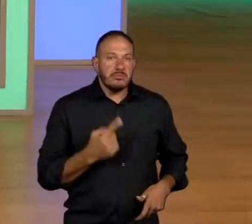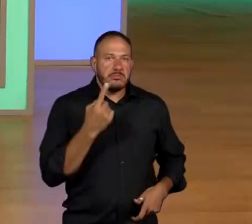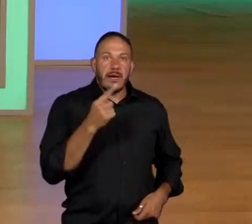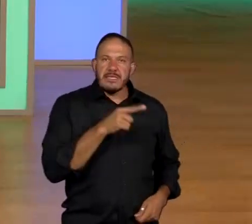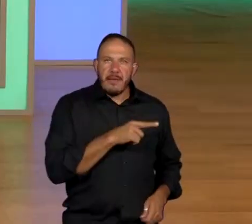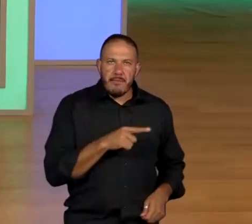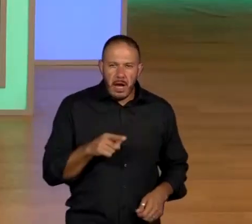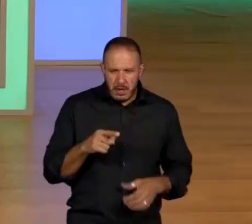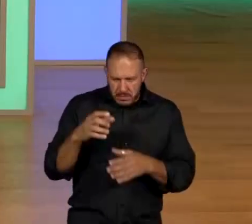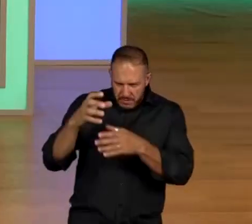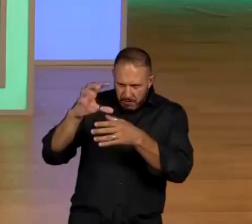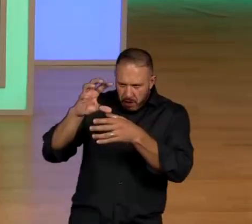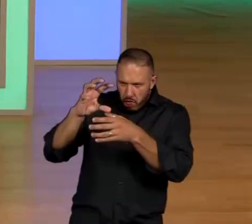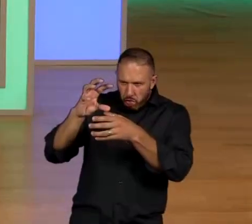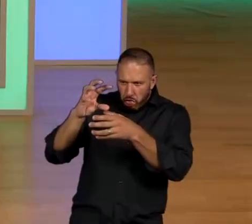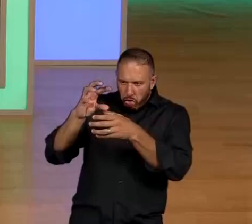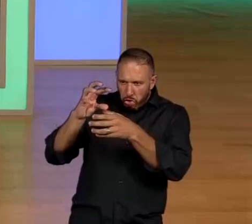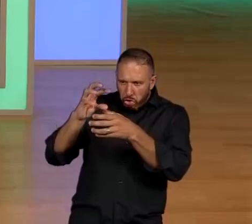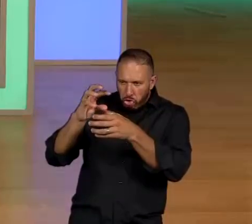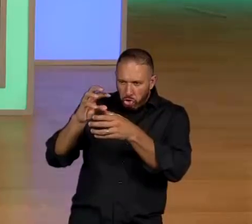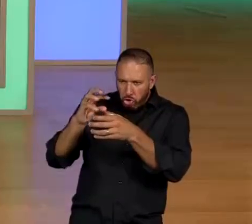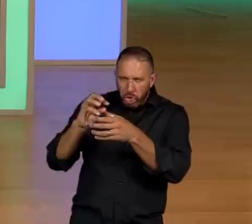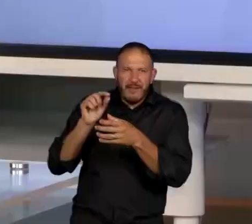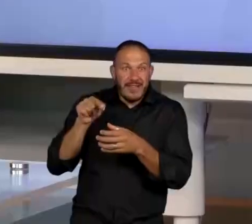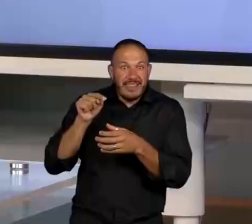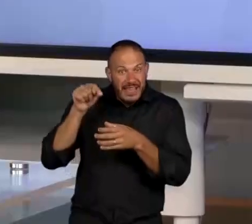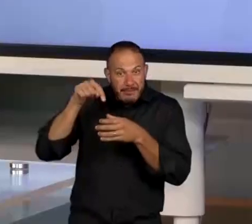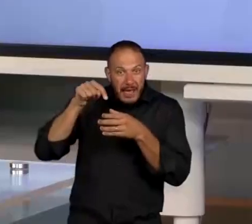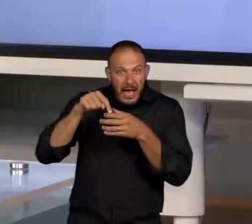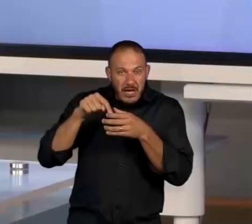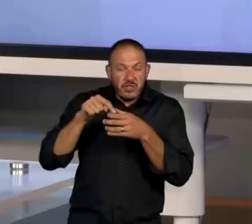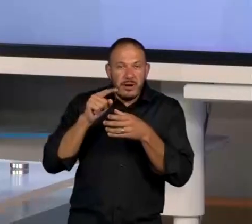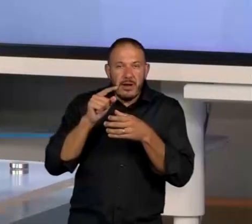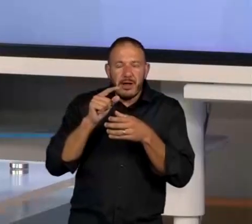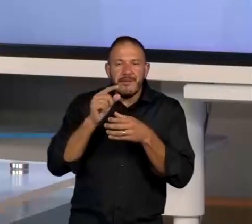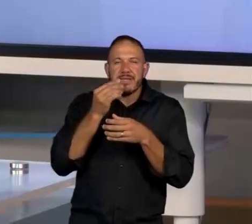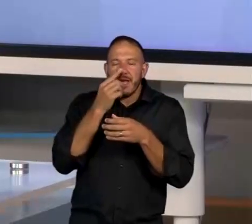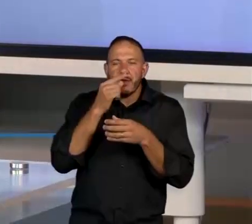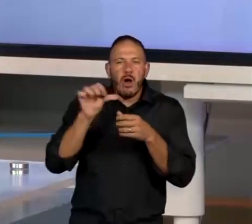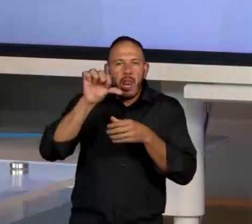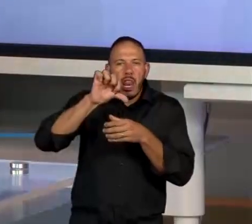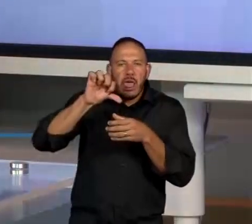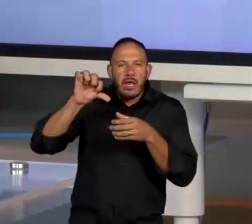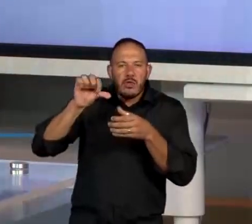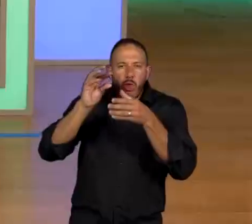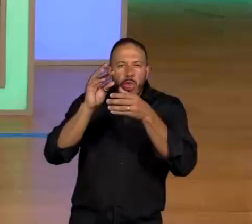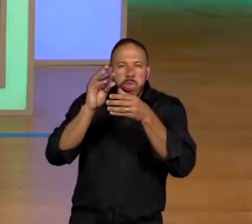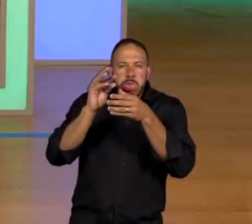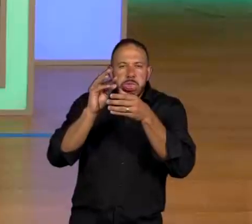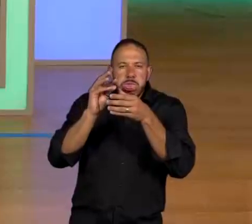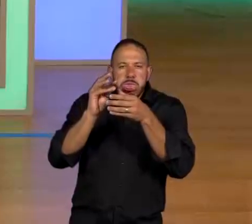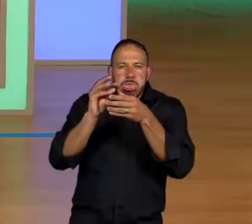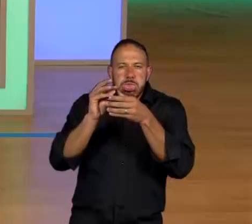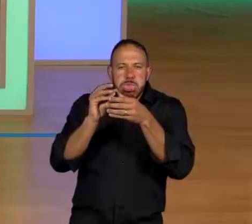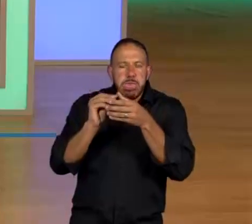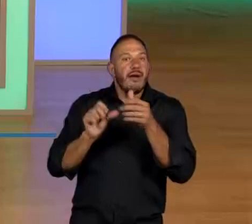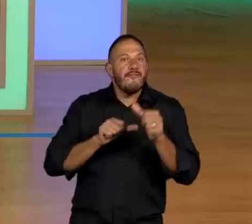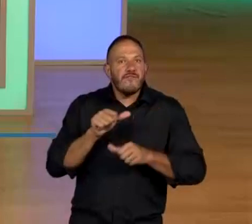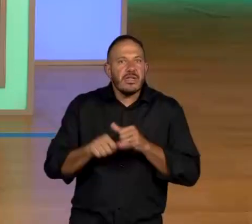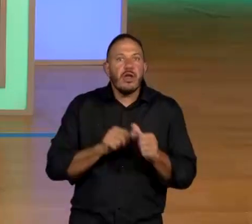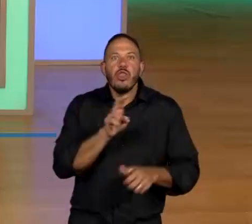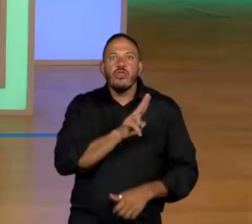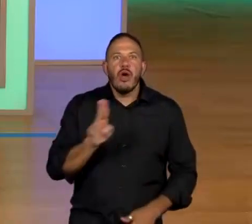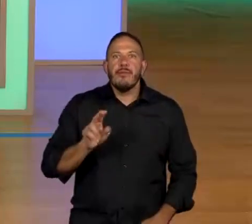a fertilização, essa terra vai estar boa, vai estar um líquido aqui embaixo. Tudo isso misturado é que vira o nosso